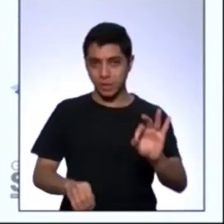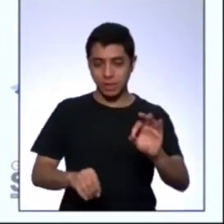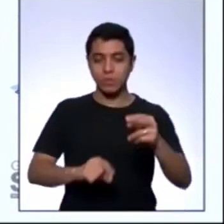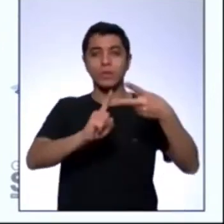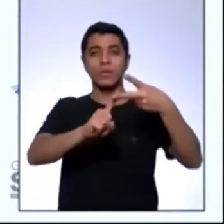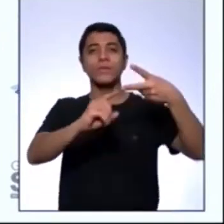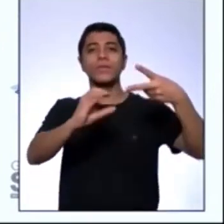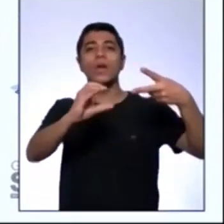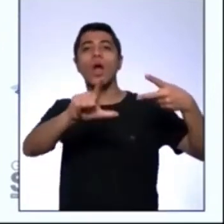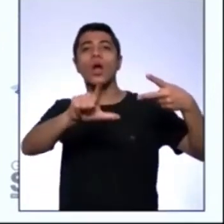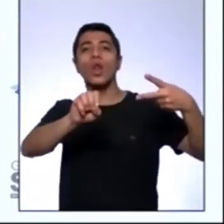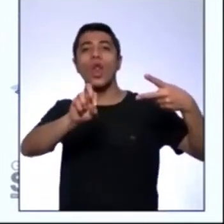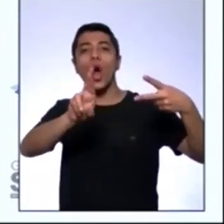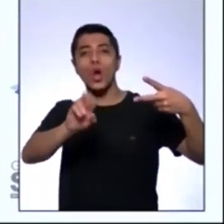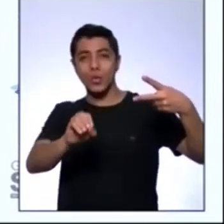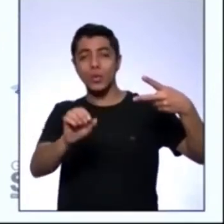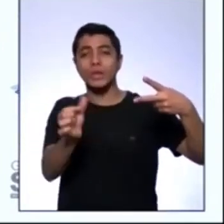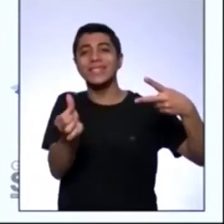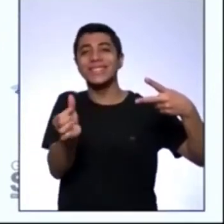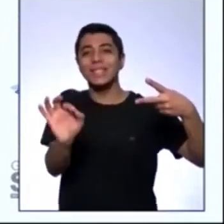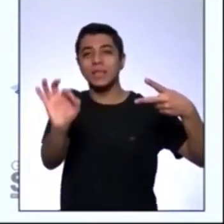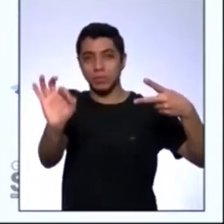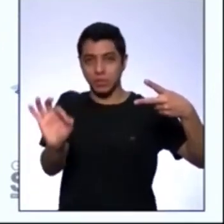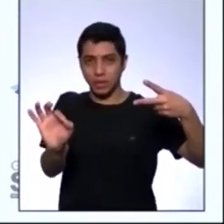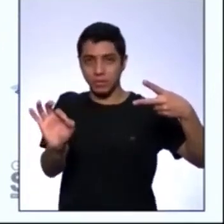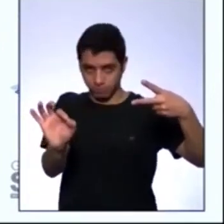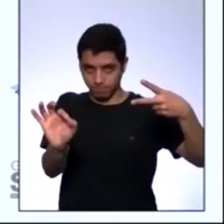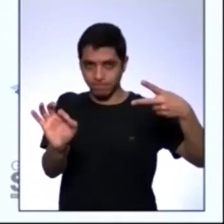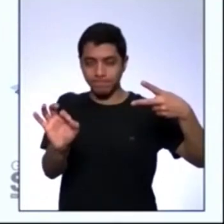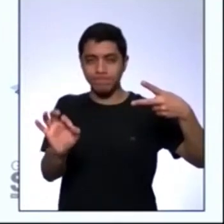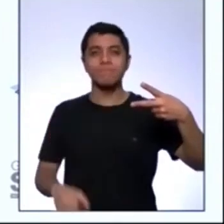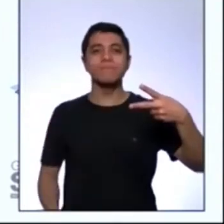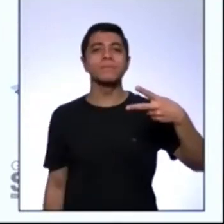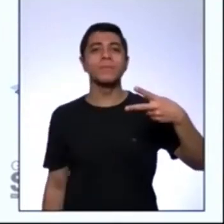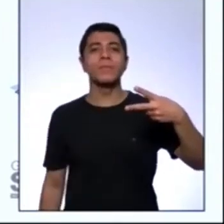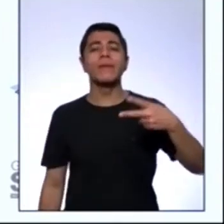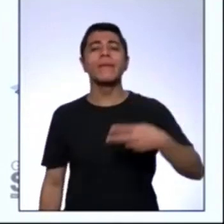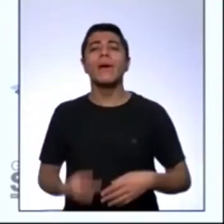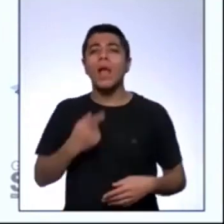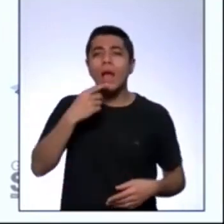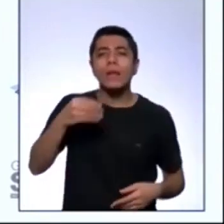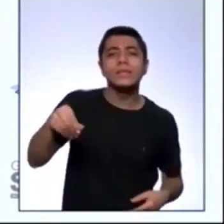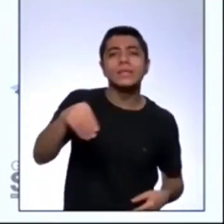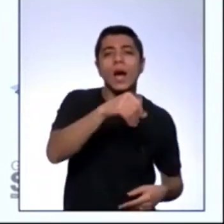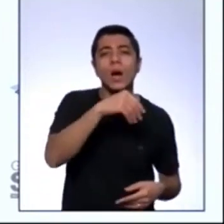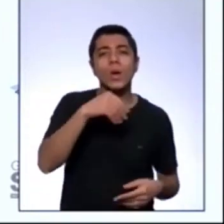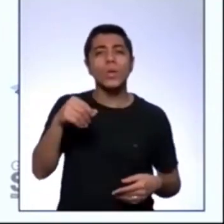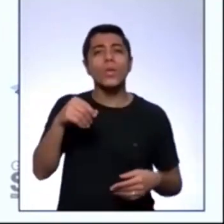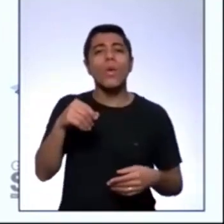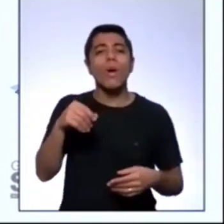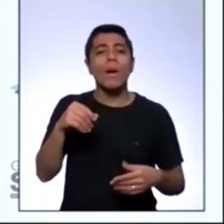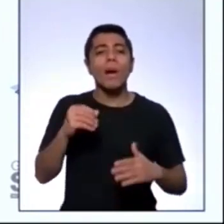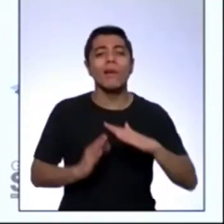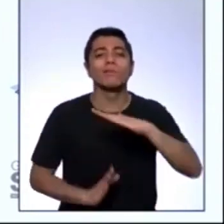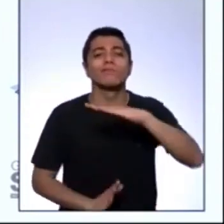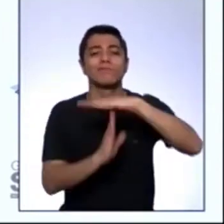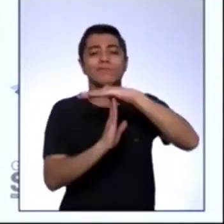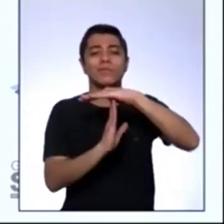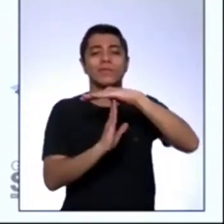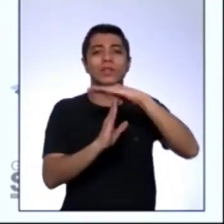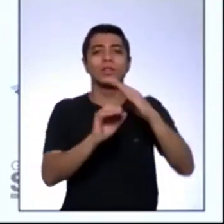a quantidade máxima de sódio proveniente do sal de cozinha recomendada pela OMS